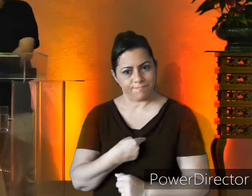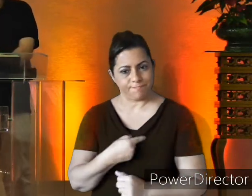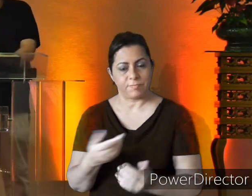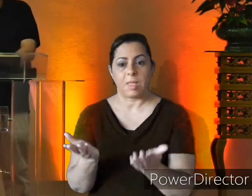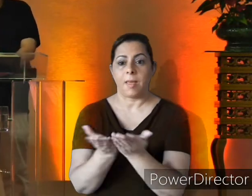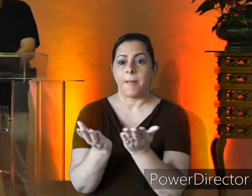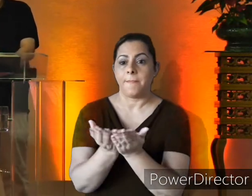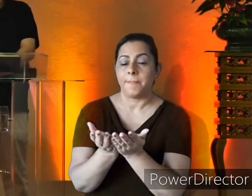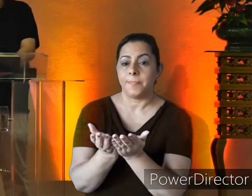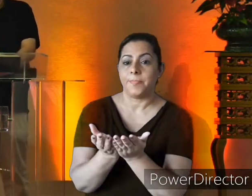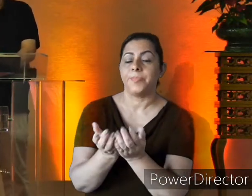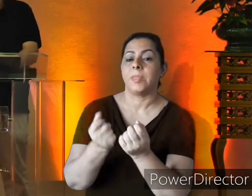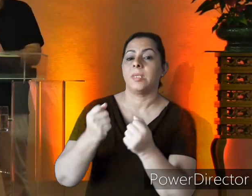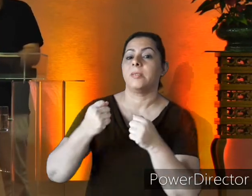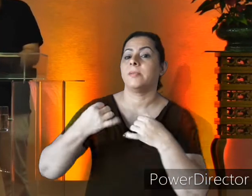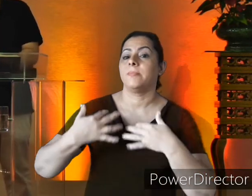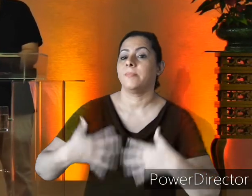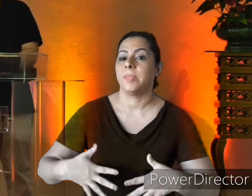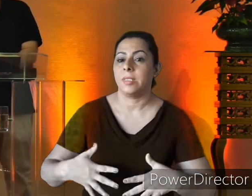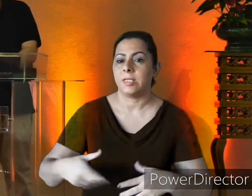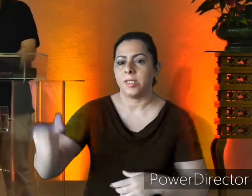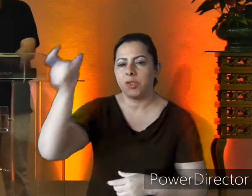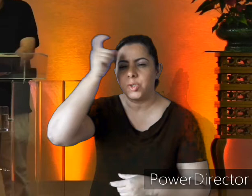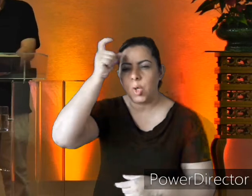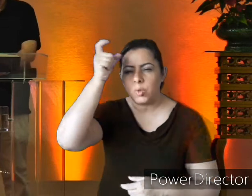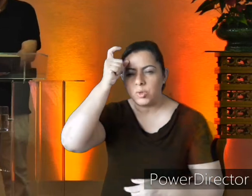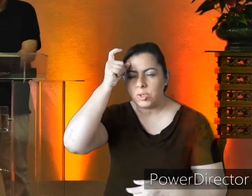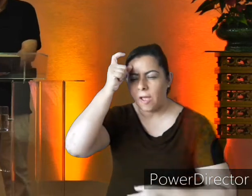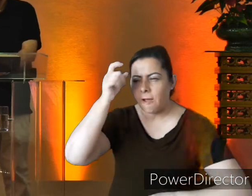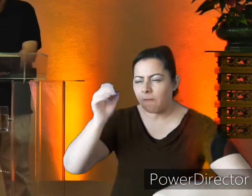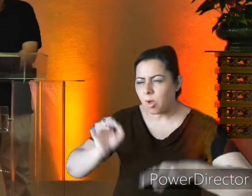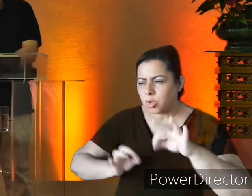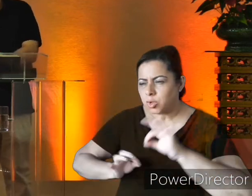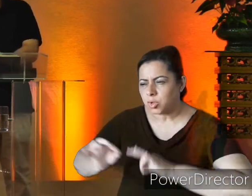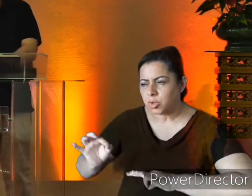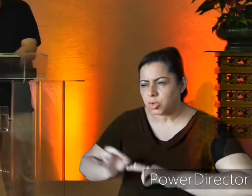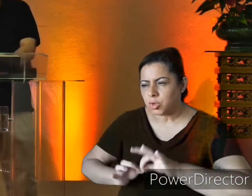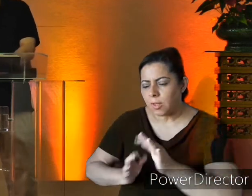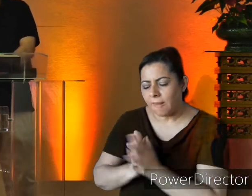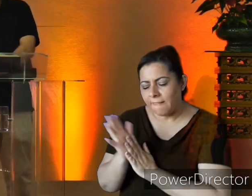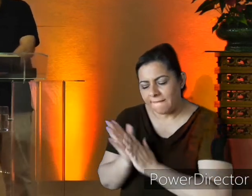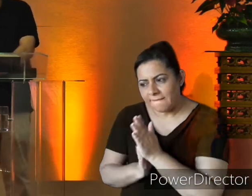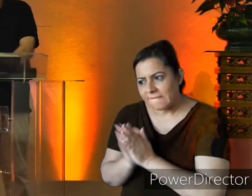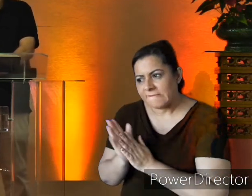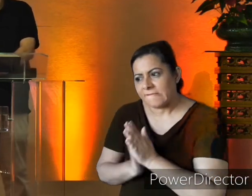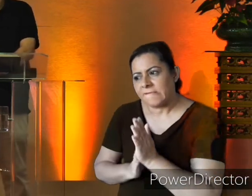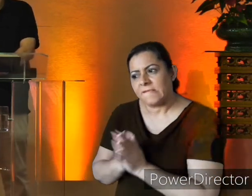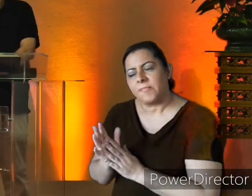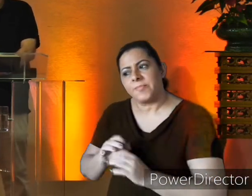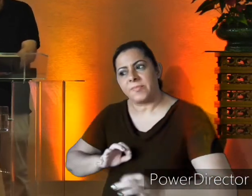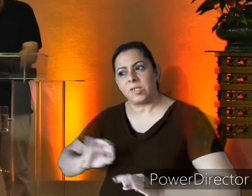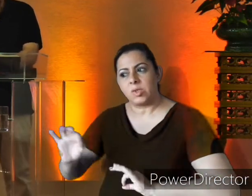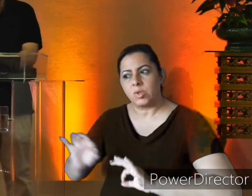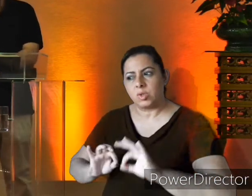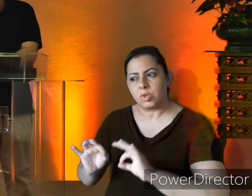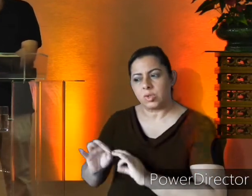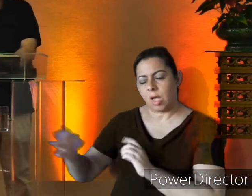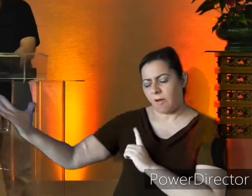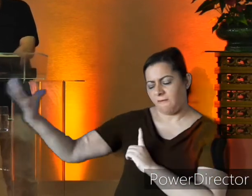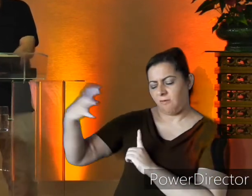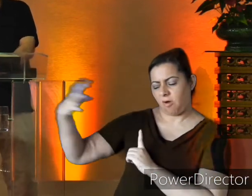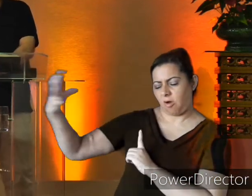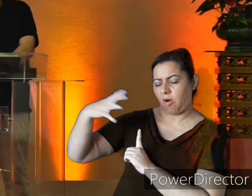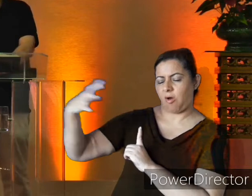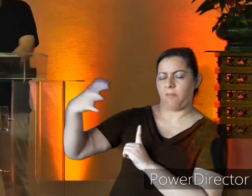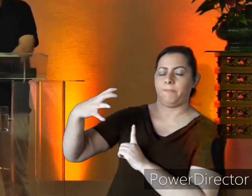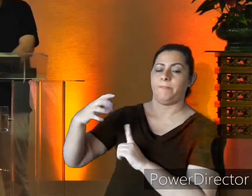todo o tempo. Mas ao nosso redor está o guarda de Israel, está o leão da